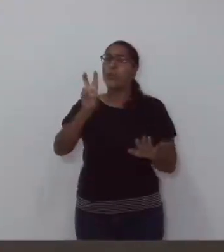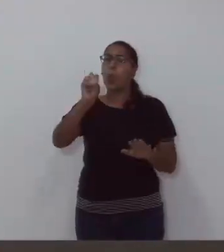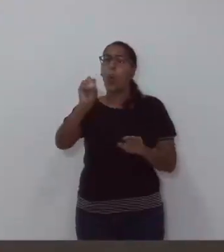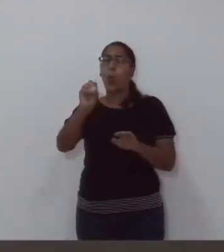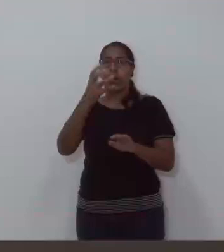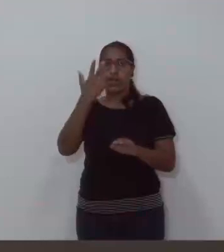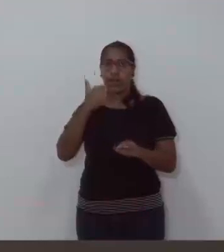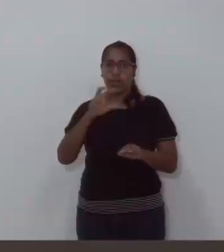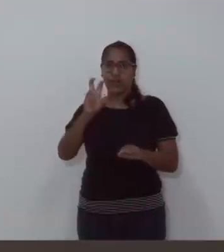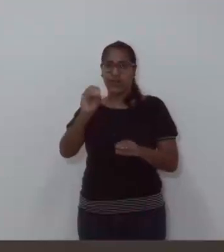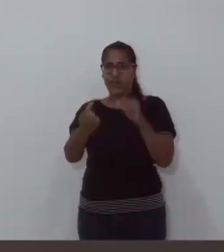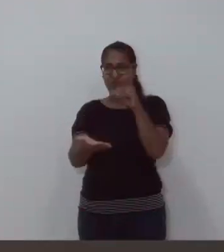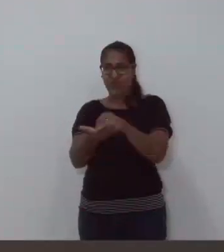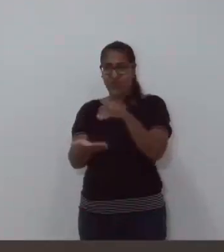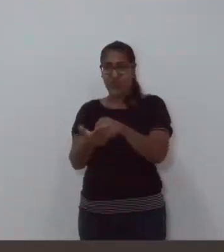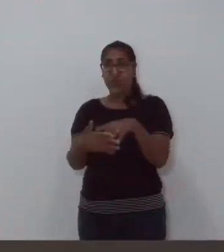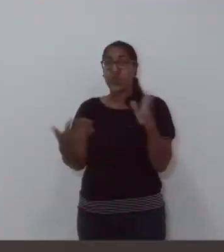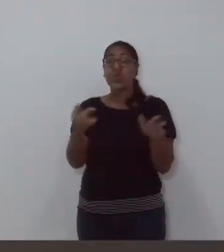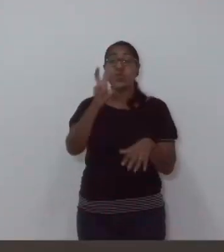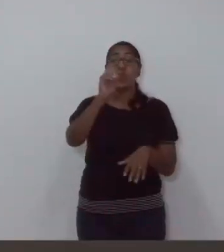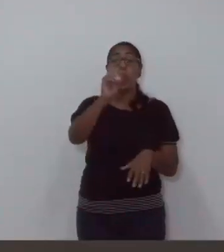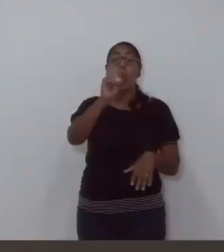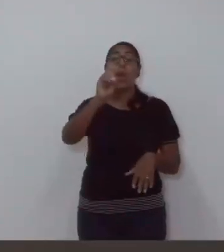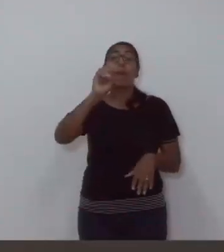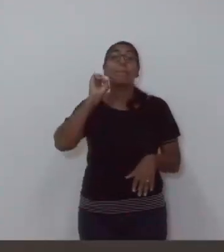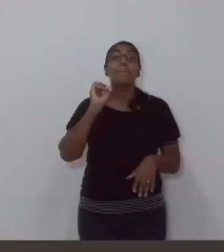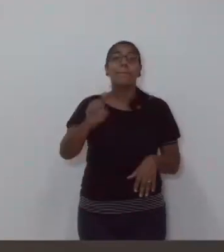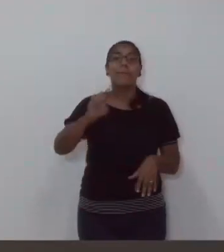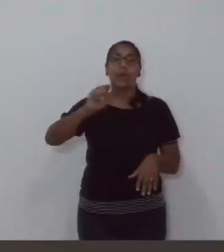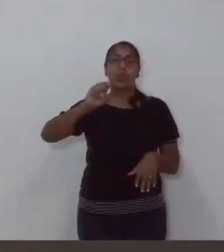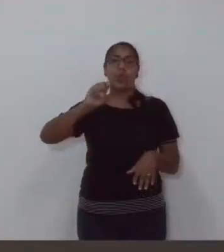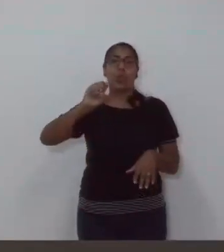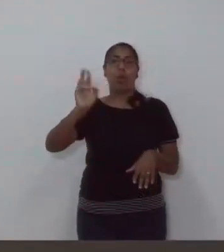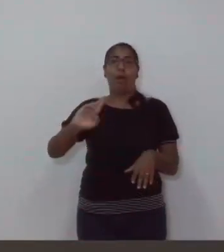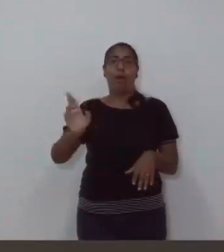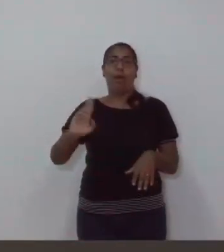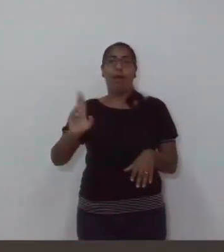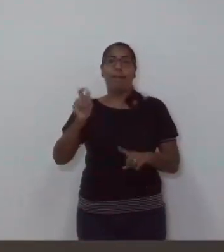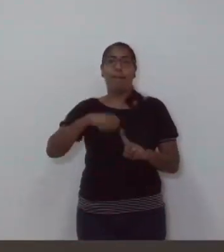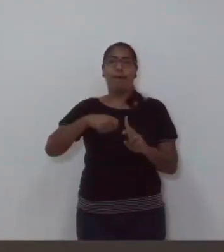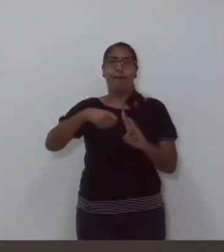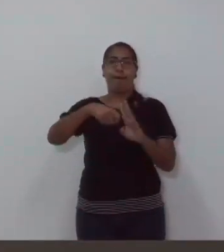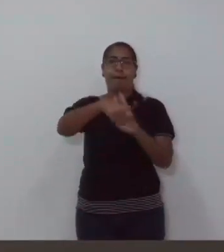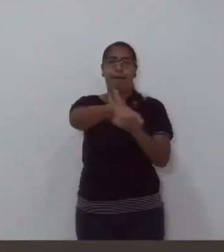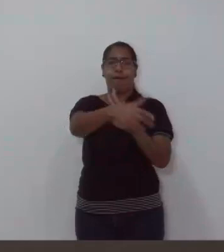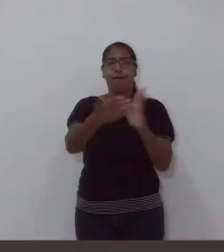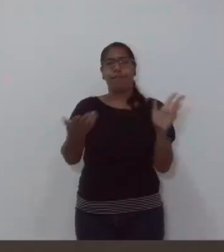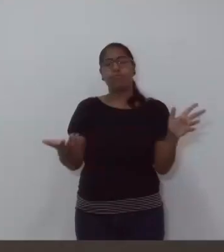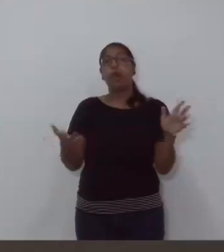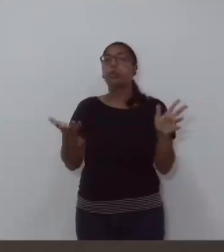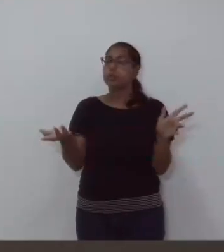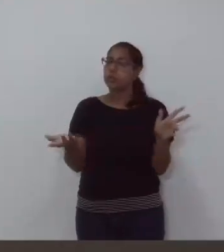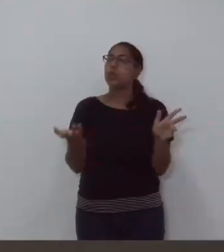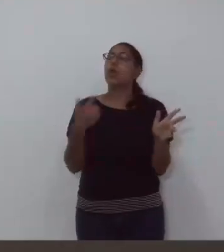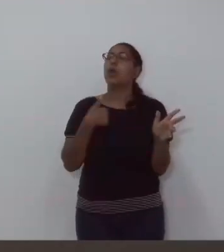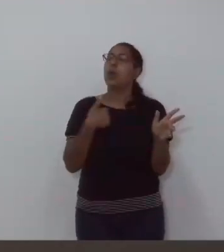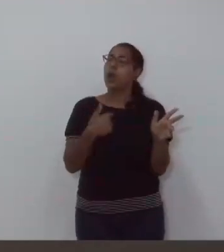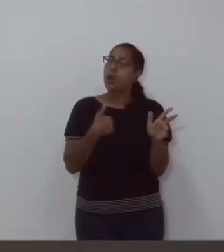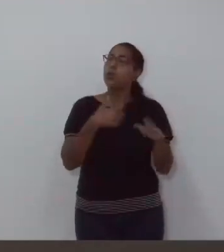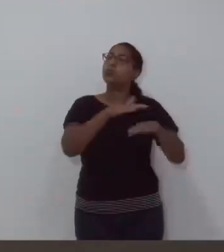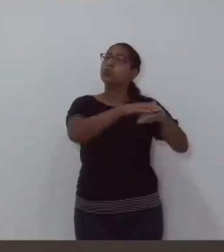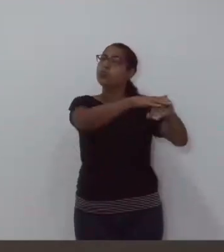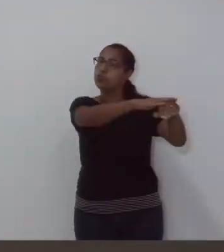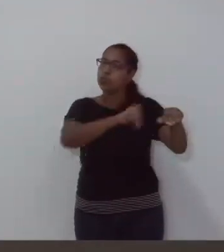crianças, R$ 50 mil. É 50 mil reais por mês. Então é por isso que eu estou fazendo essa